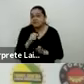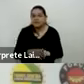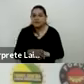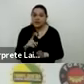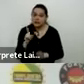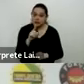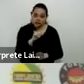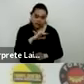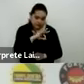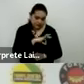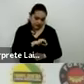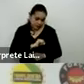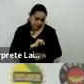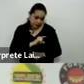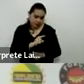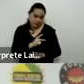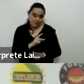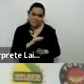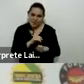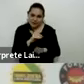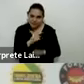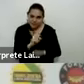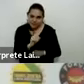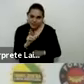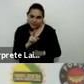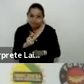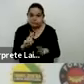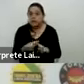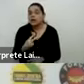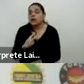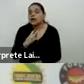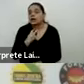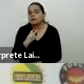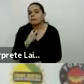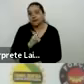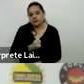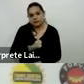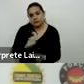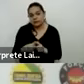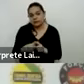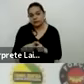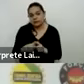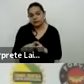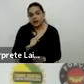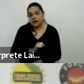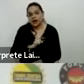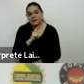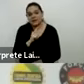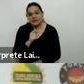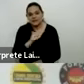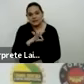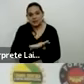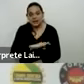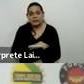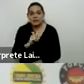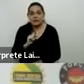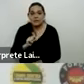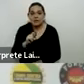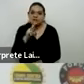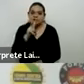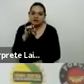aumentou mais que isso o salário mínimo porque não pode, porque aumentar o salário mínimo vai causar desemprego no